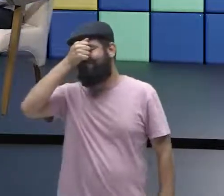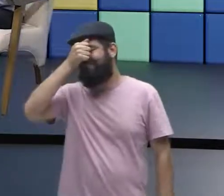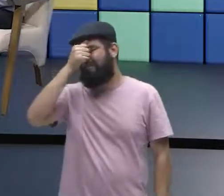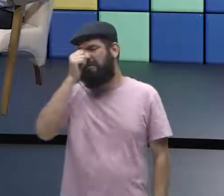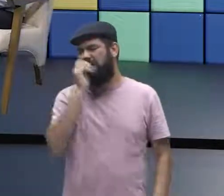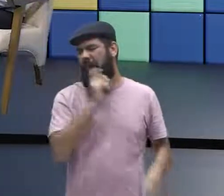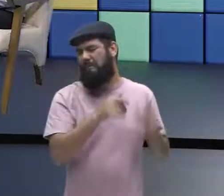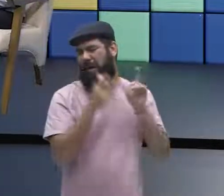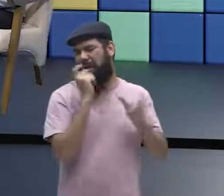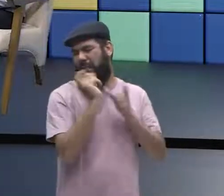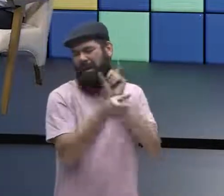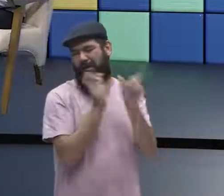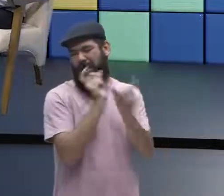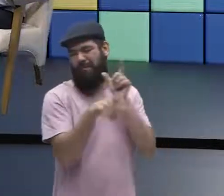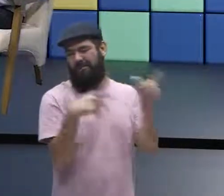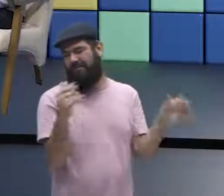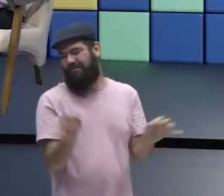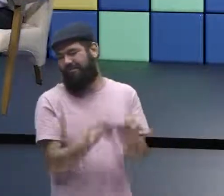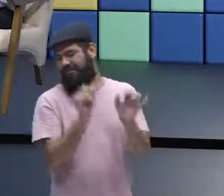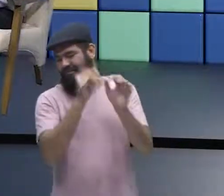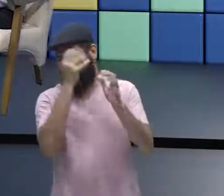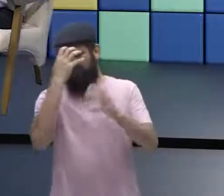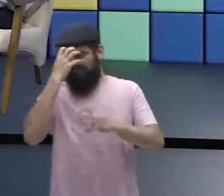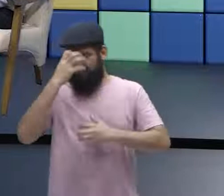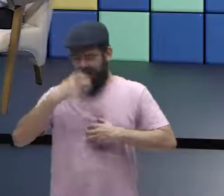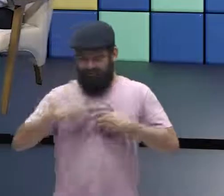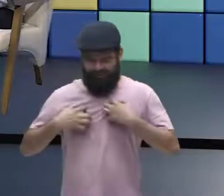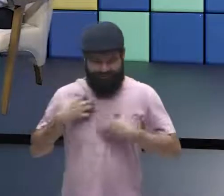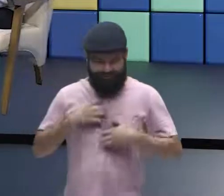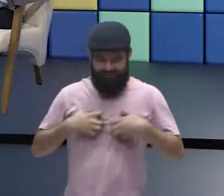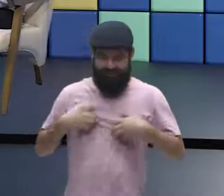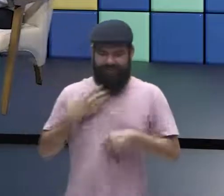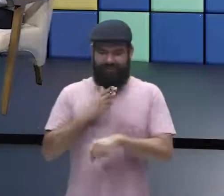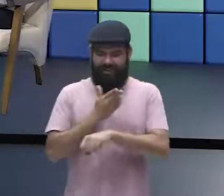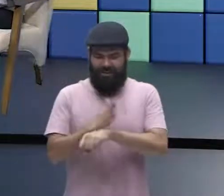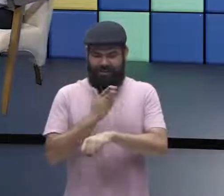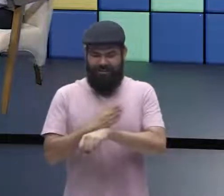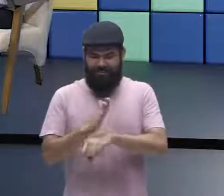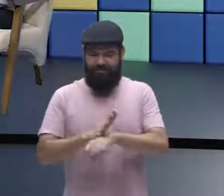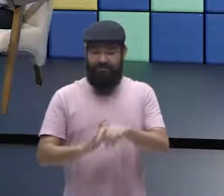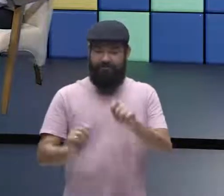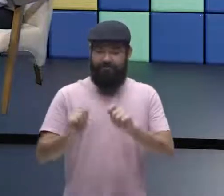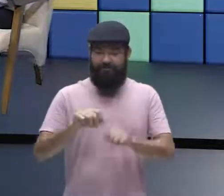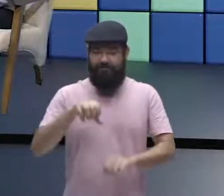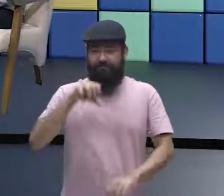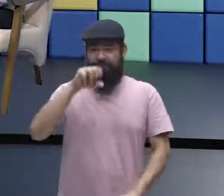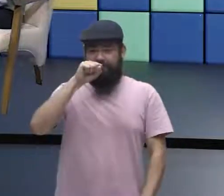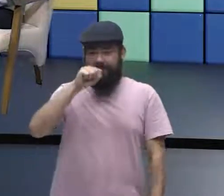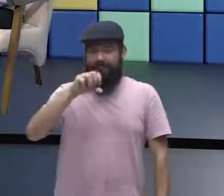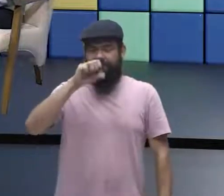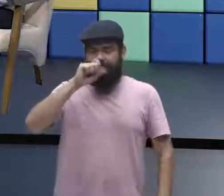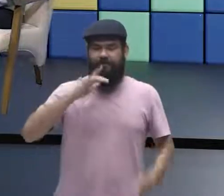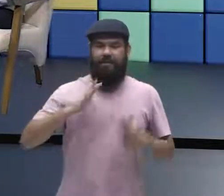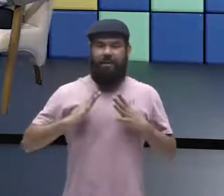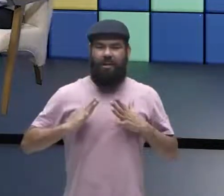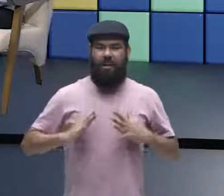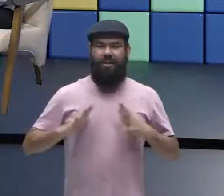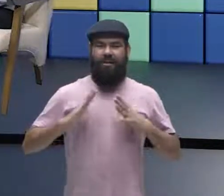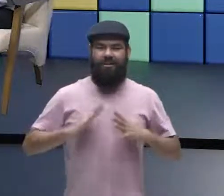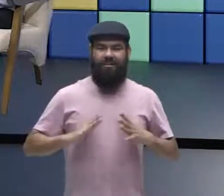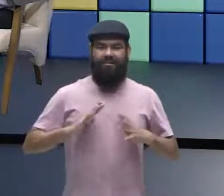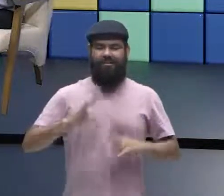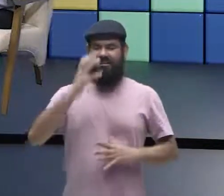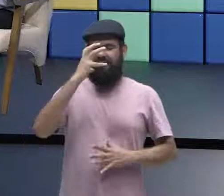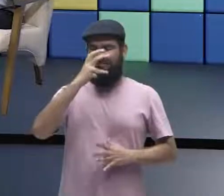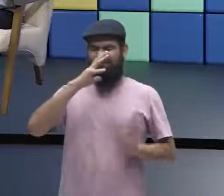palavras, de ter agido com uma pessoa diferente, né? Então, um exercício, controlar aí a respiração, relaxar e manter a raiva ali